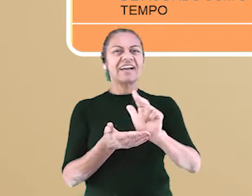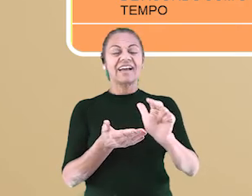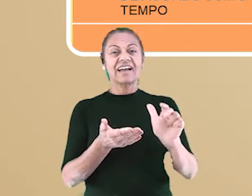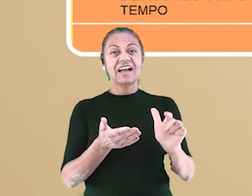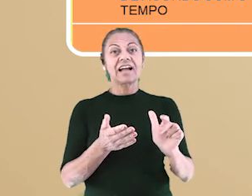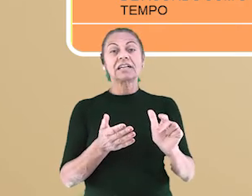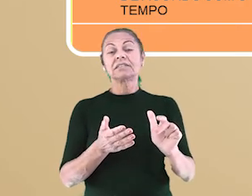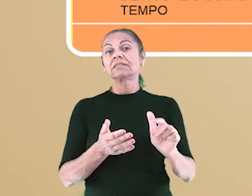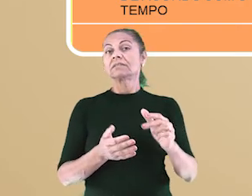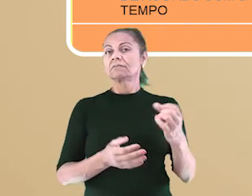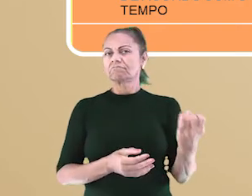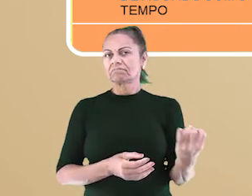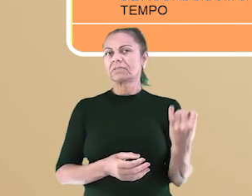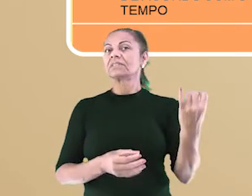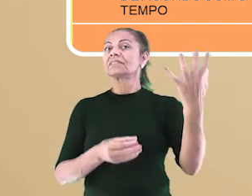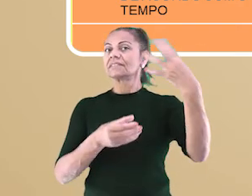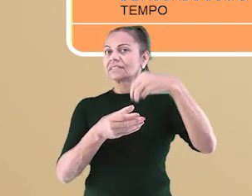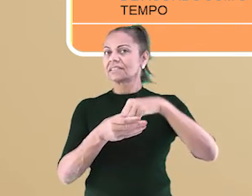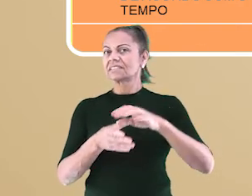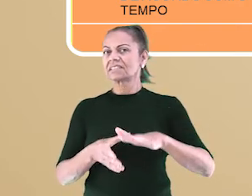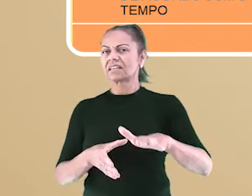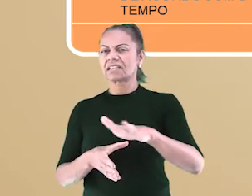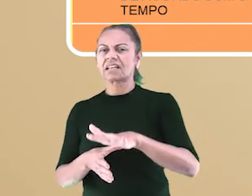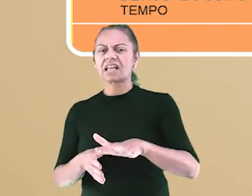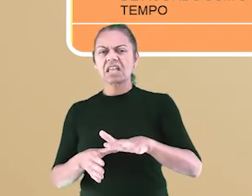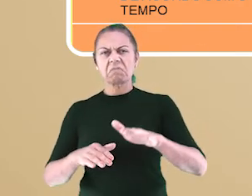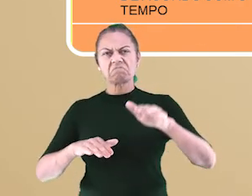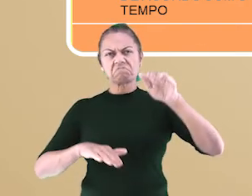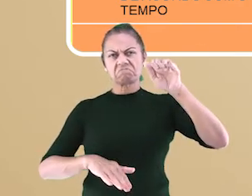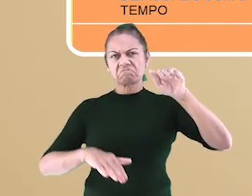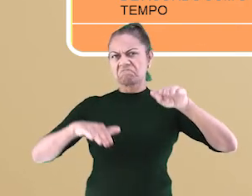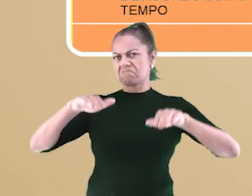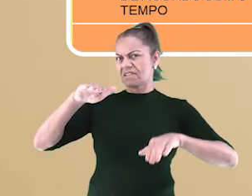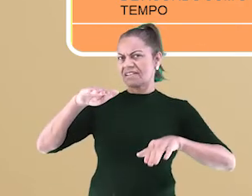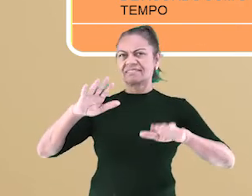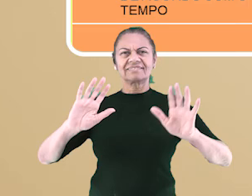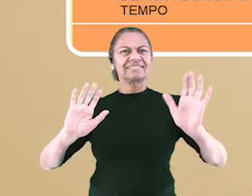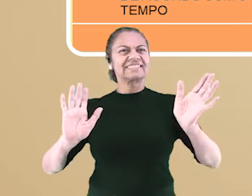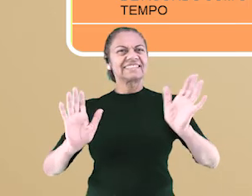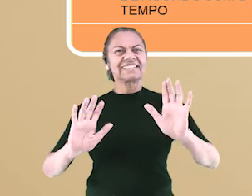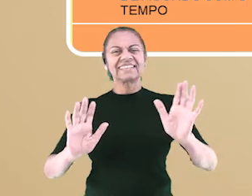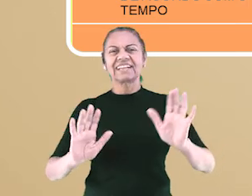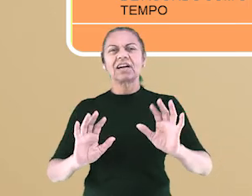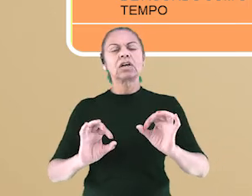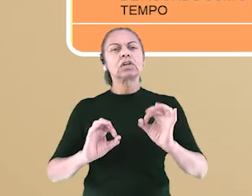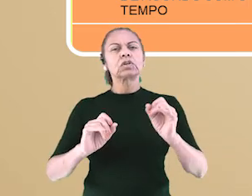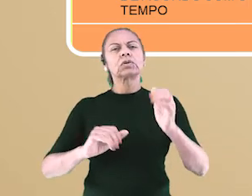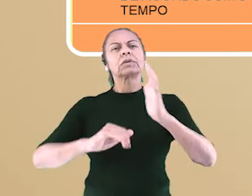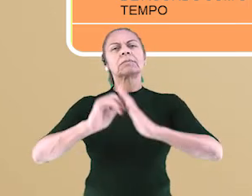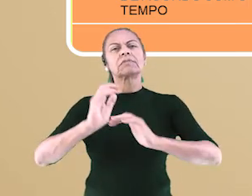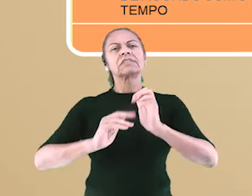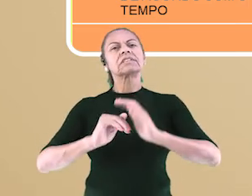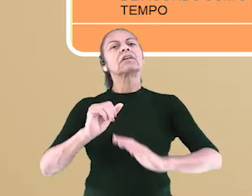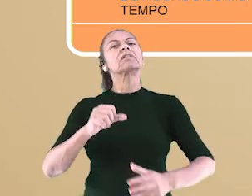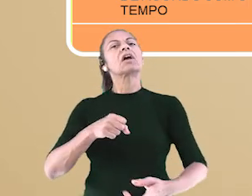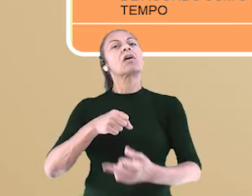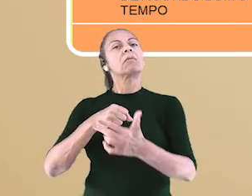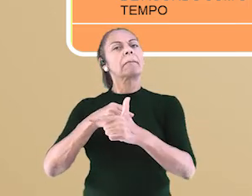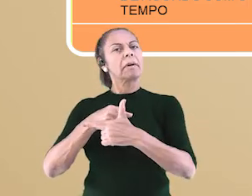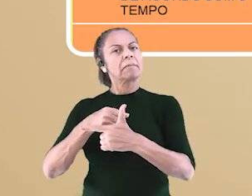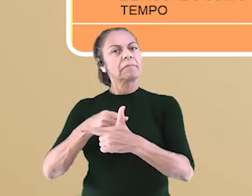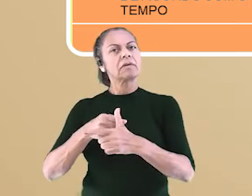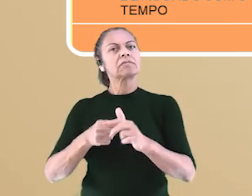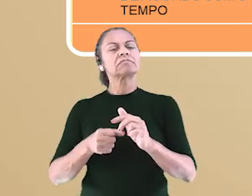profissões. Todas elas são importantes em nossa sociedade. Não pense que uma é mais importante que a outra.